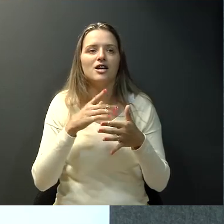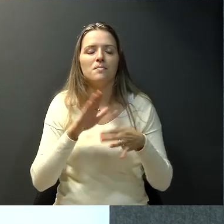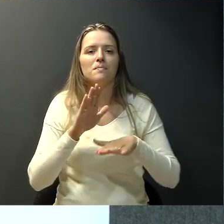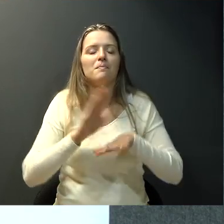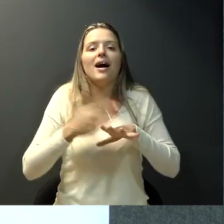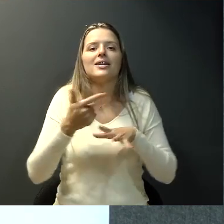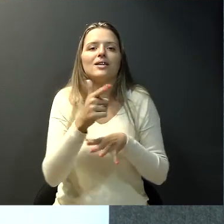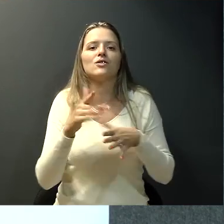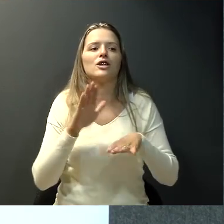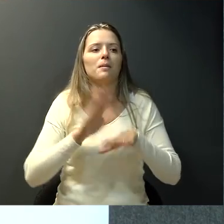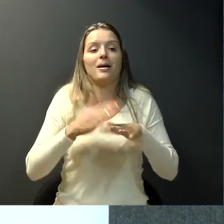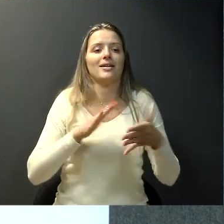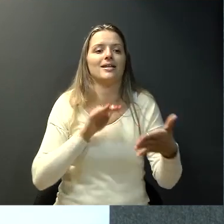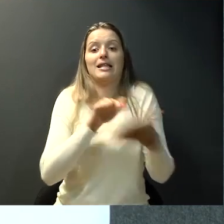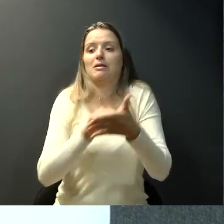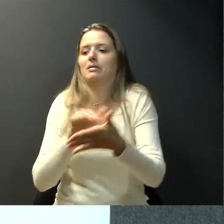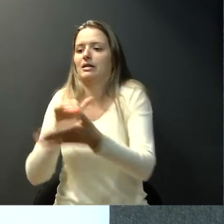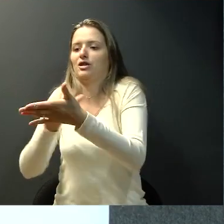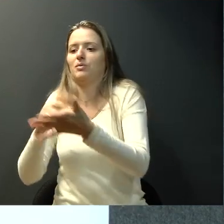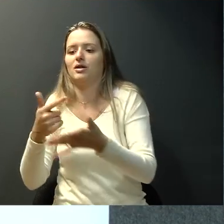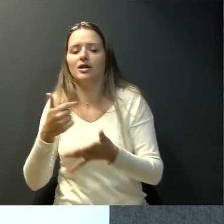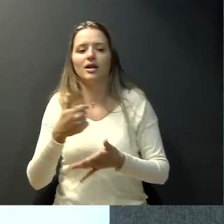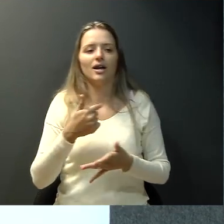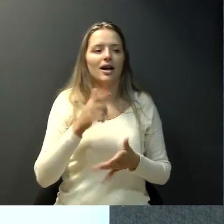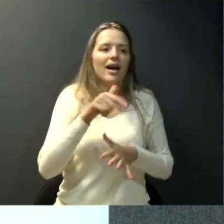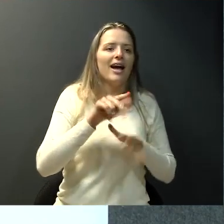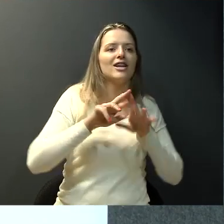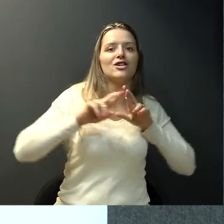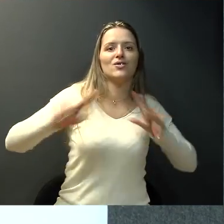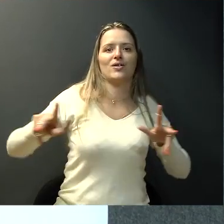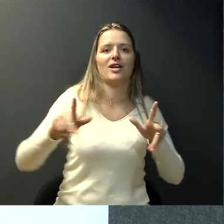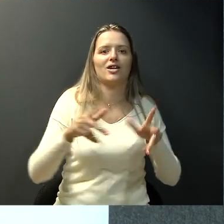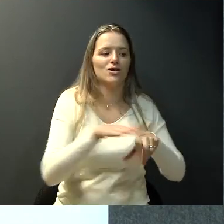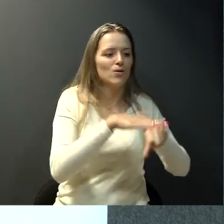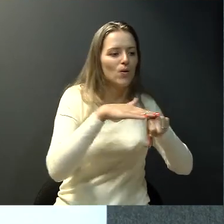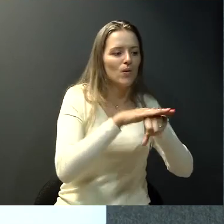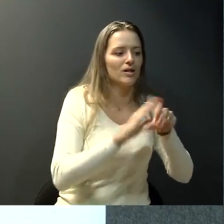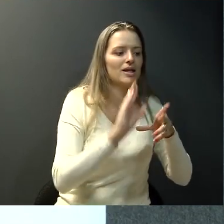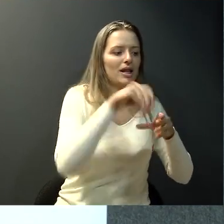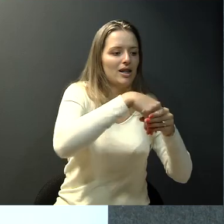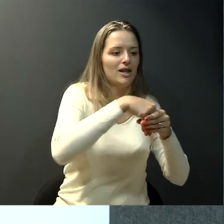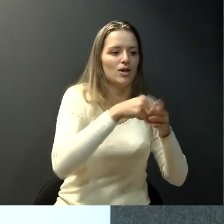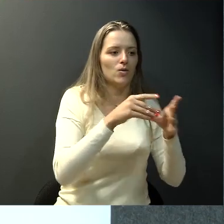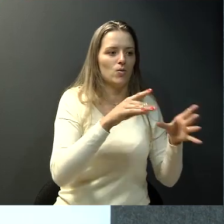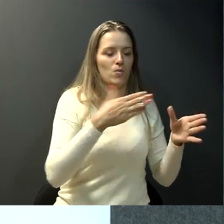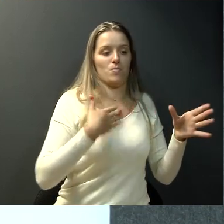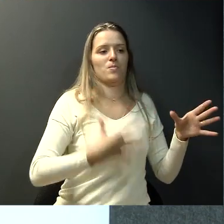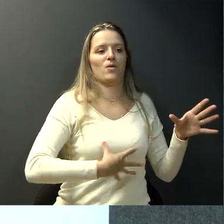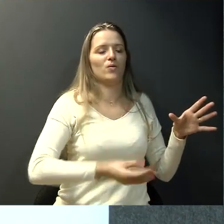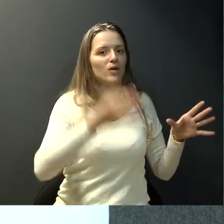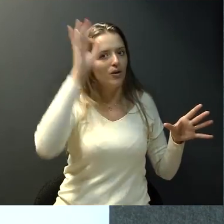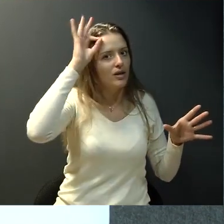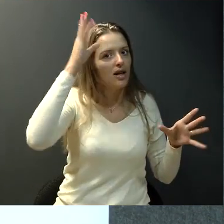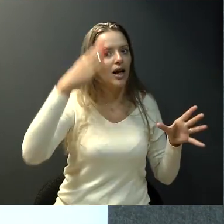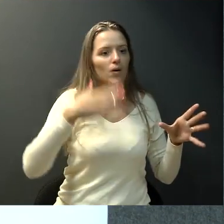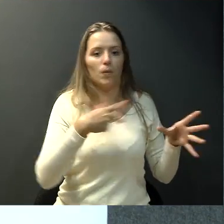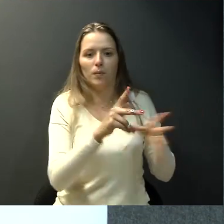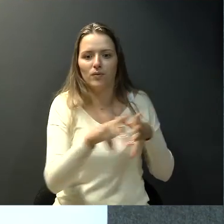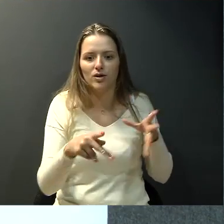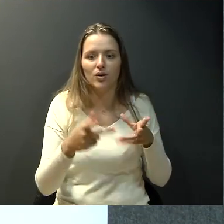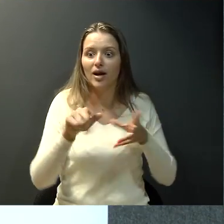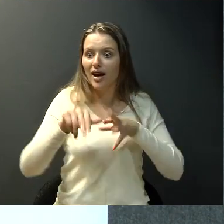enfim, conversar com o Andrei, conversar com os colegas, com os professores, é outra língua lá na faculdade, né? Tu usava